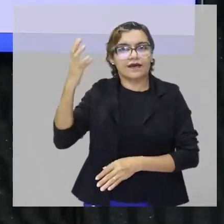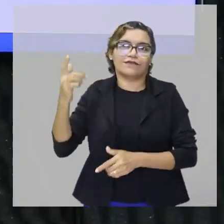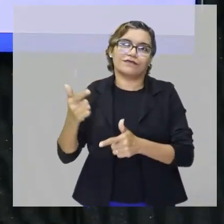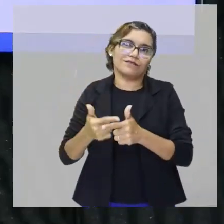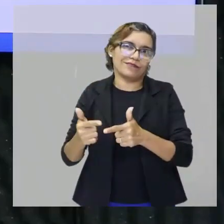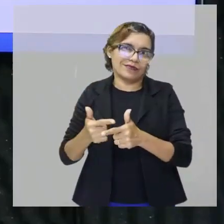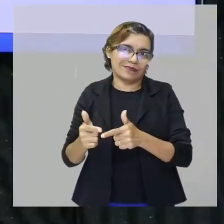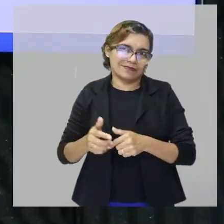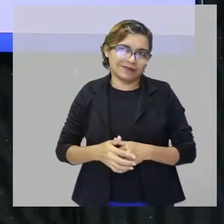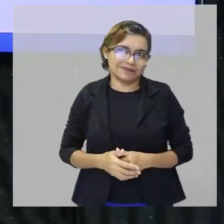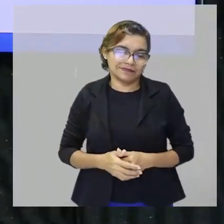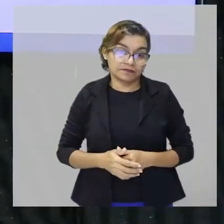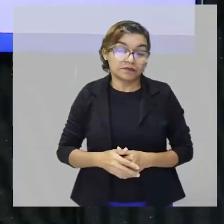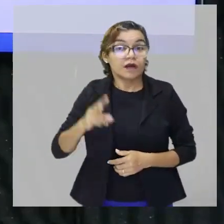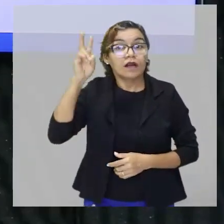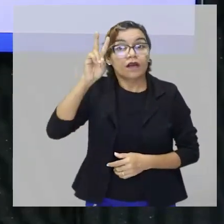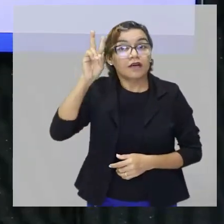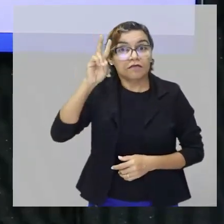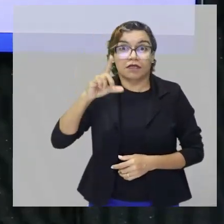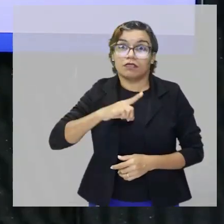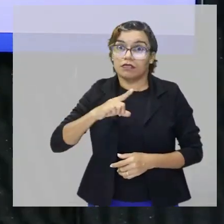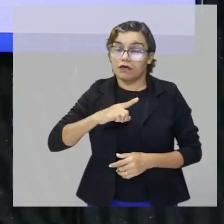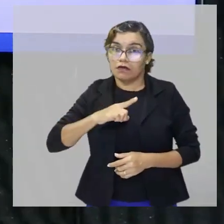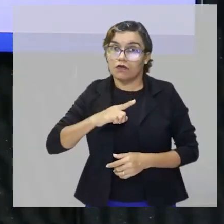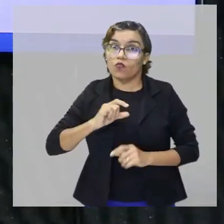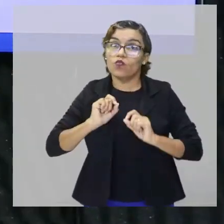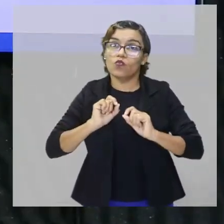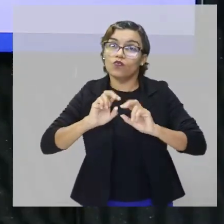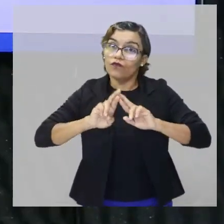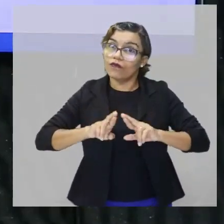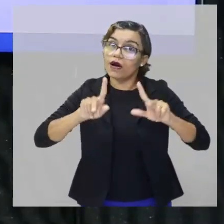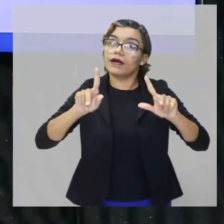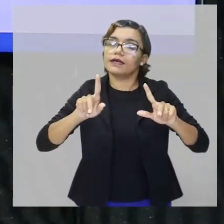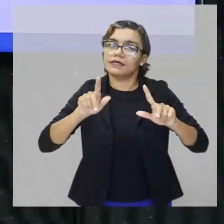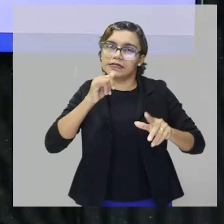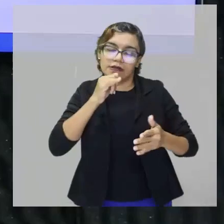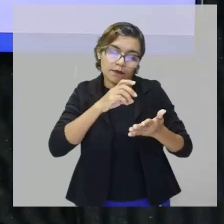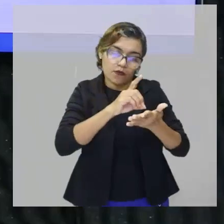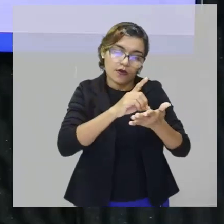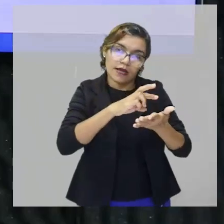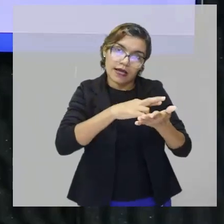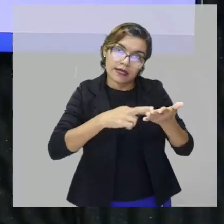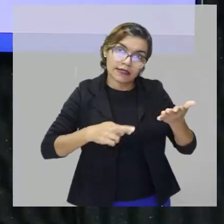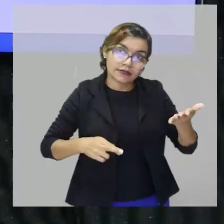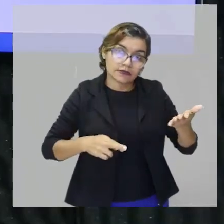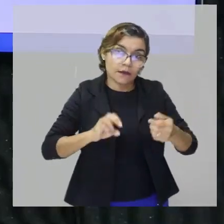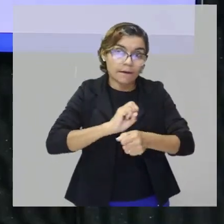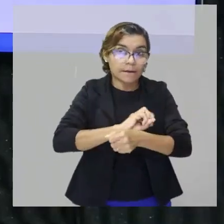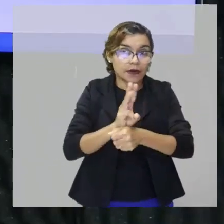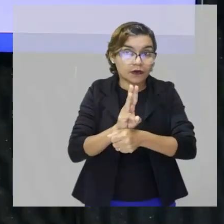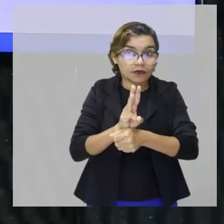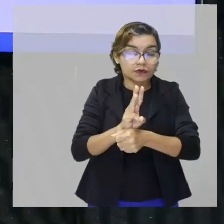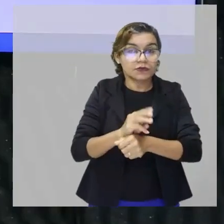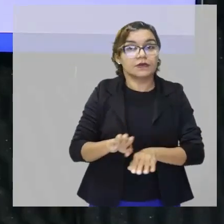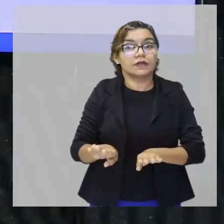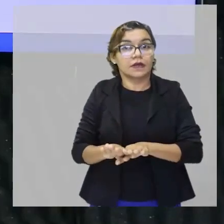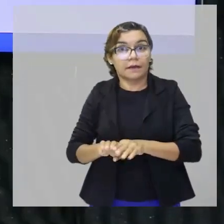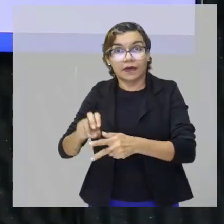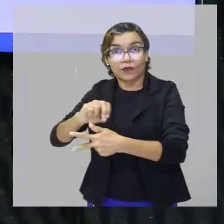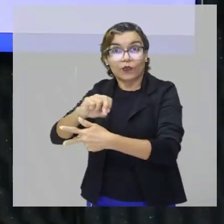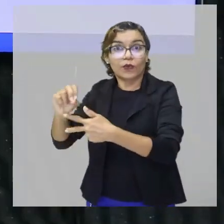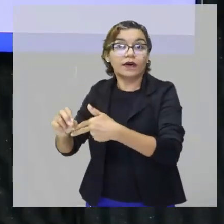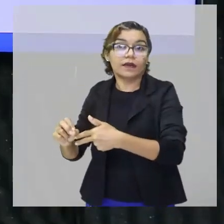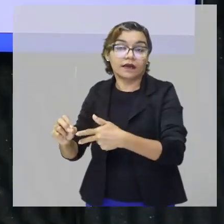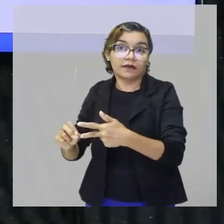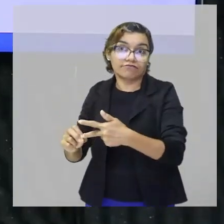certo? Lembrando, turma, que existe uma diferença aqui entre a redação PAIS-UEMA e a redação do Enem,